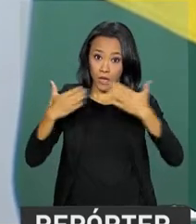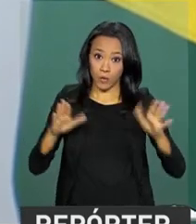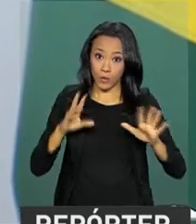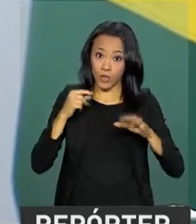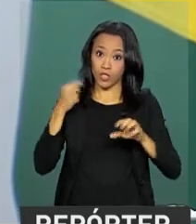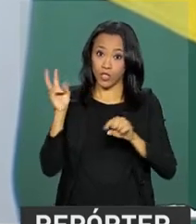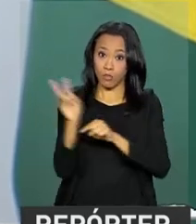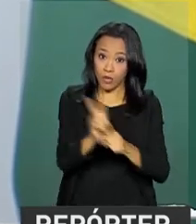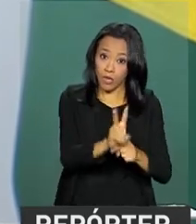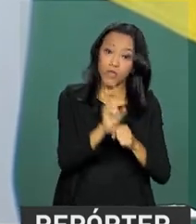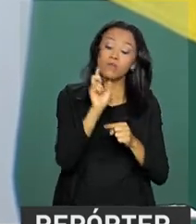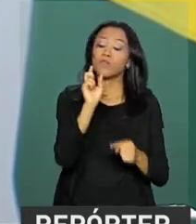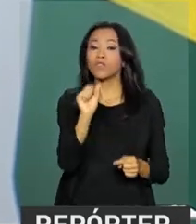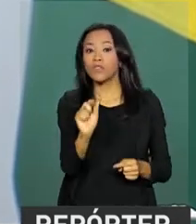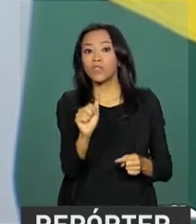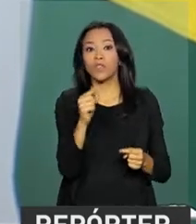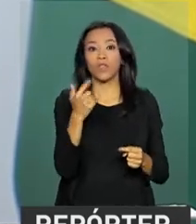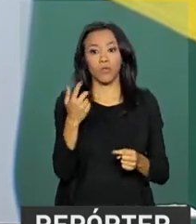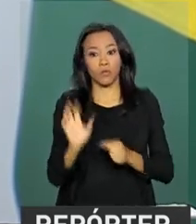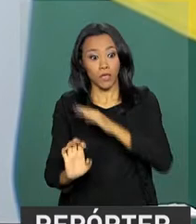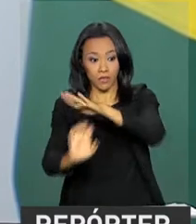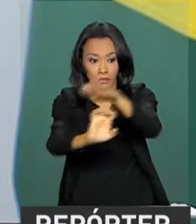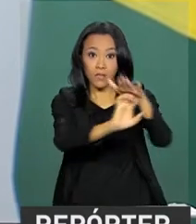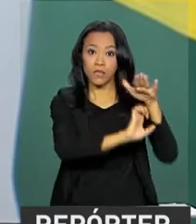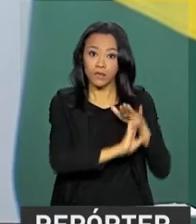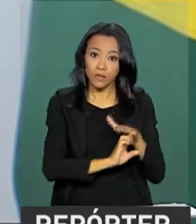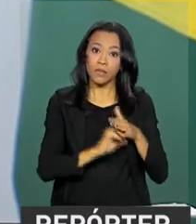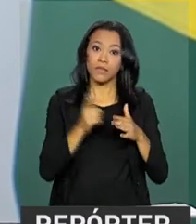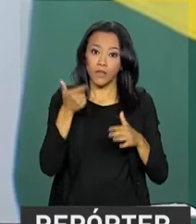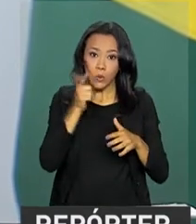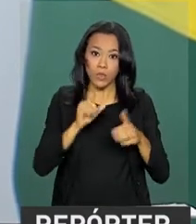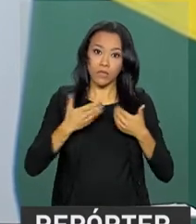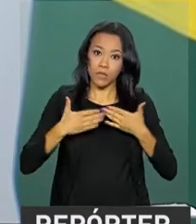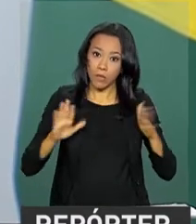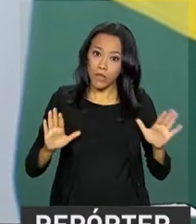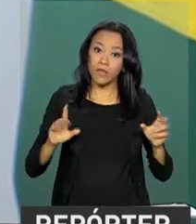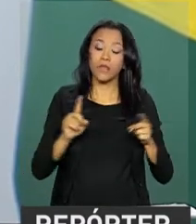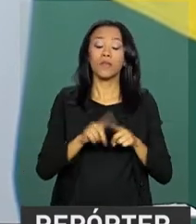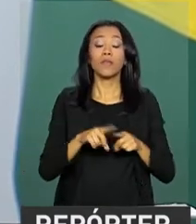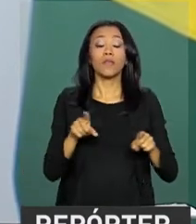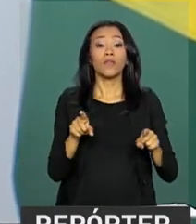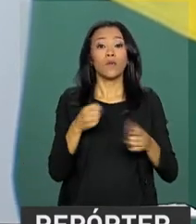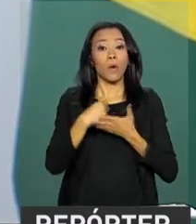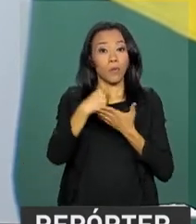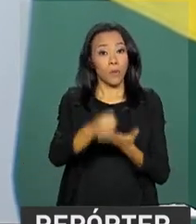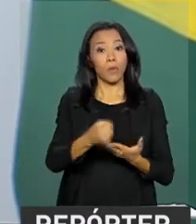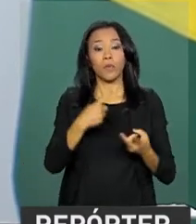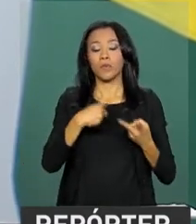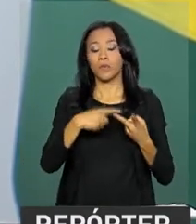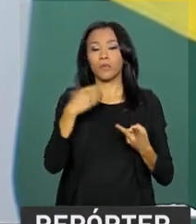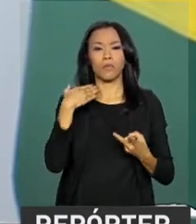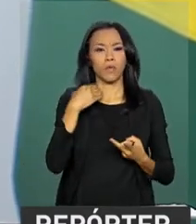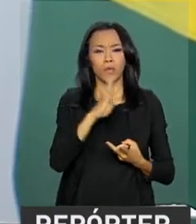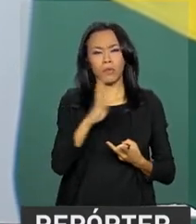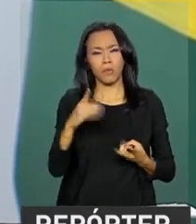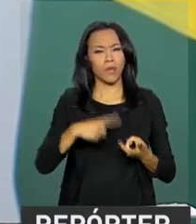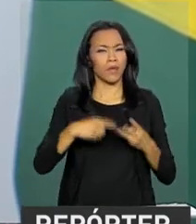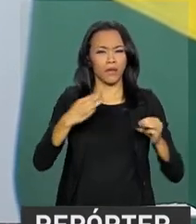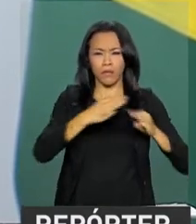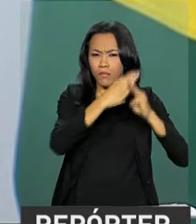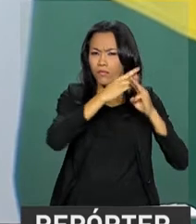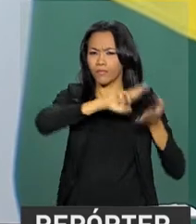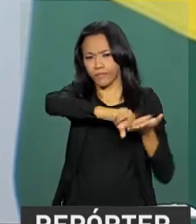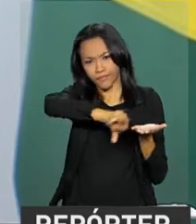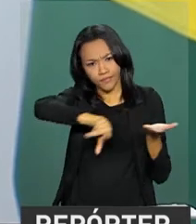nós fizemos micro crédito a micro empresa pequena empresa e 70 bnds brasil caixa econômica semtran e